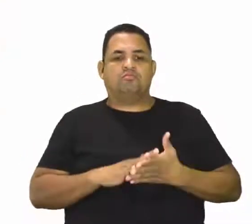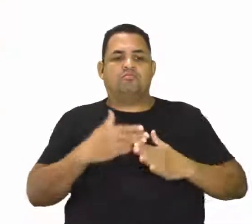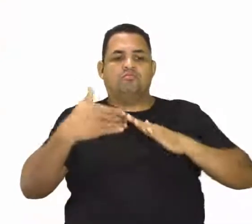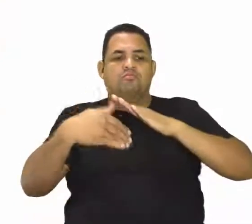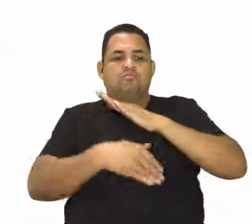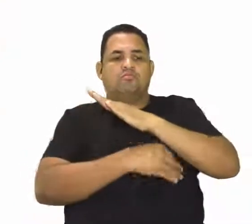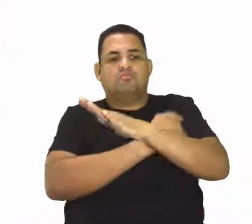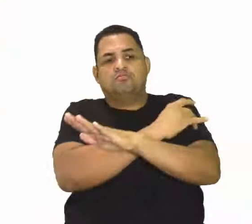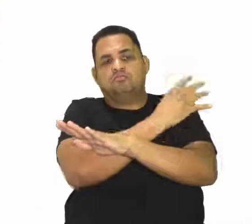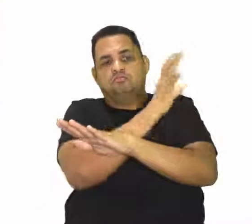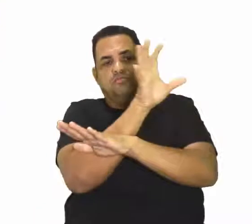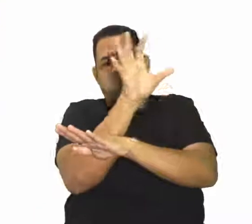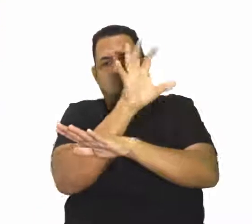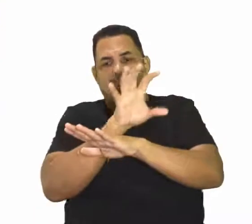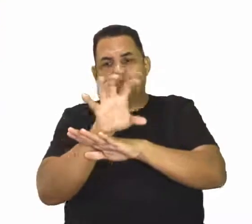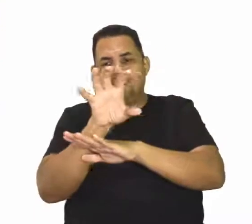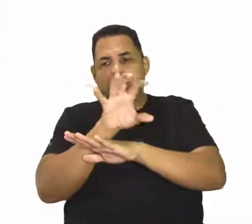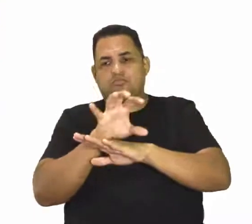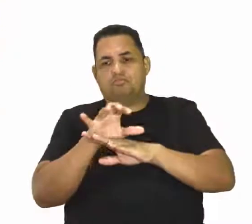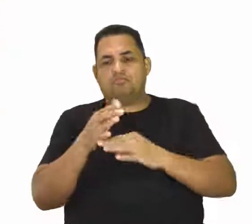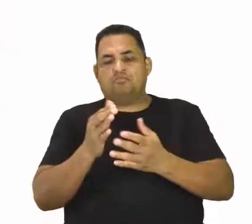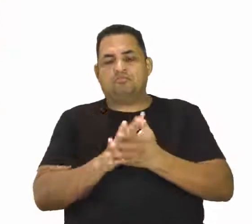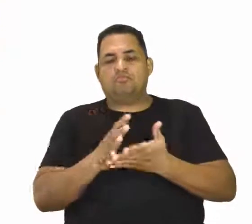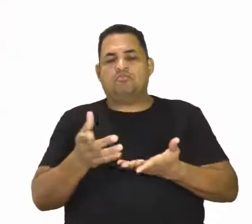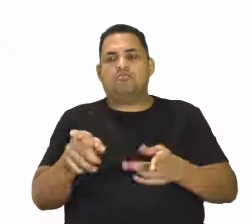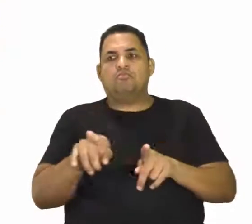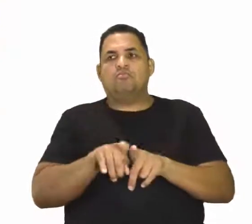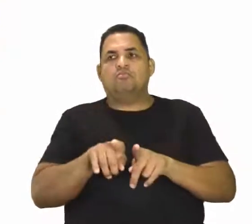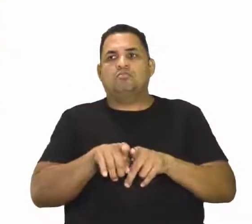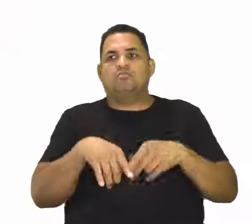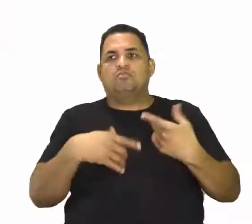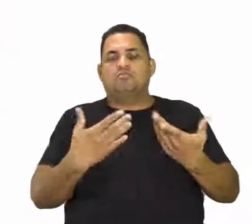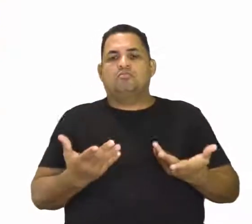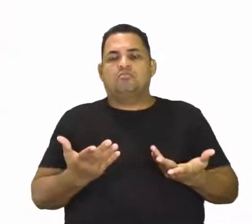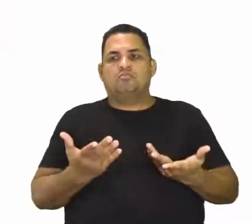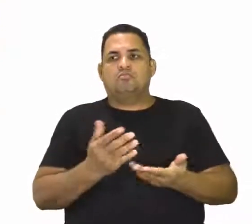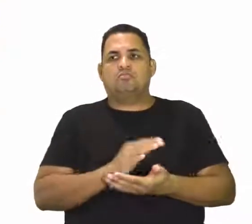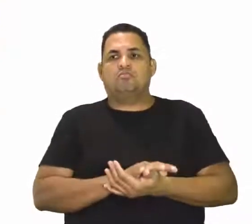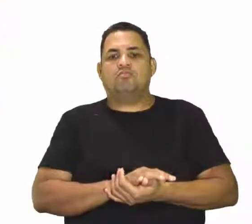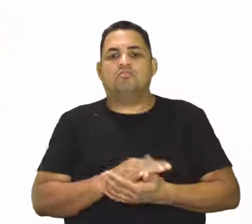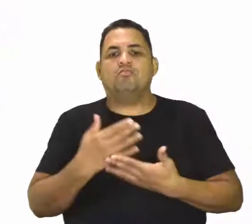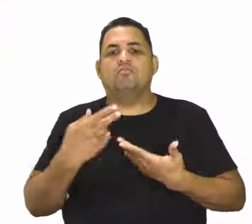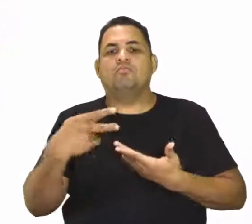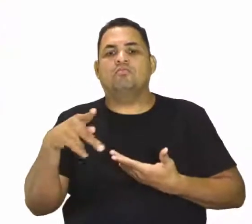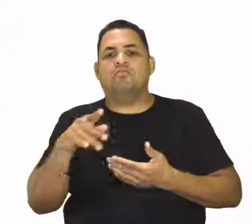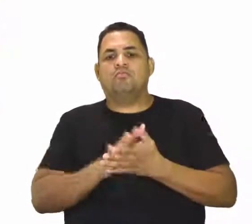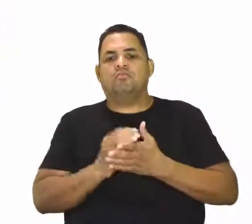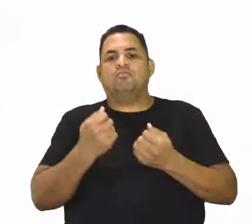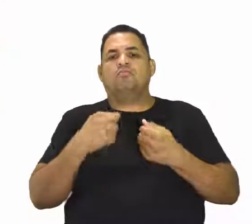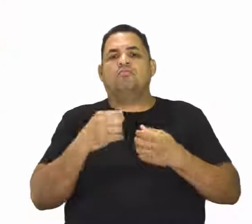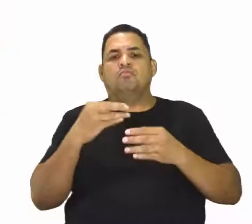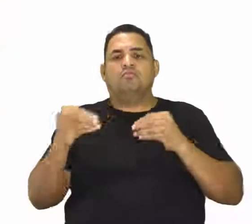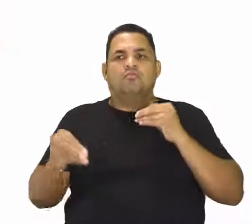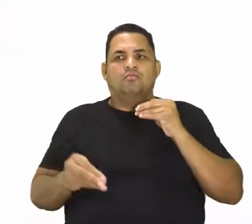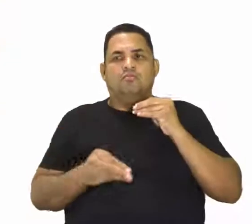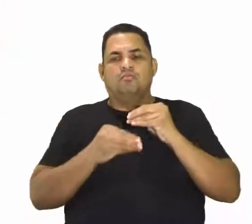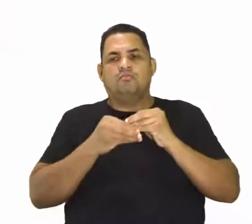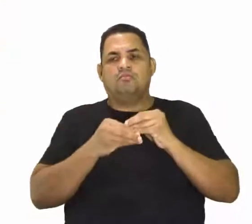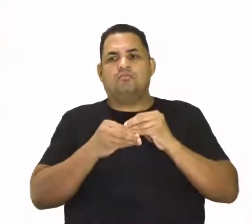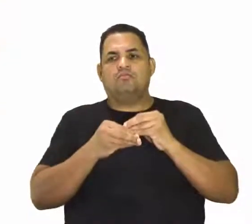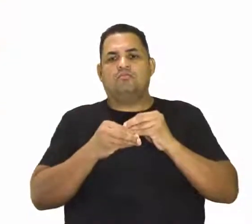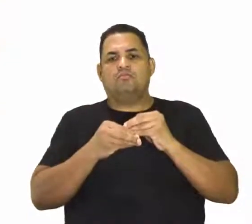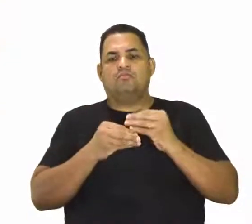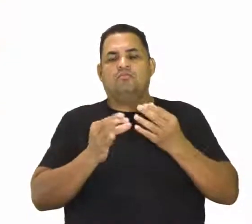ecossistema que está inserido nessa agrofloresta ou nessa floresta natural, para que eu possa fazer então a inserção